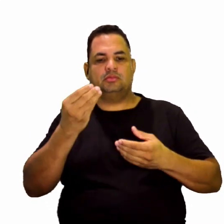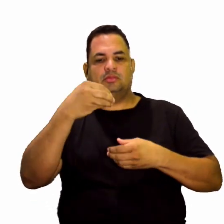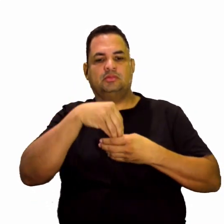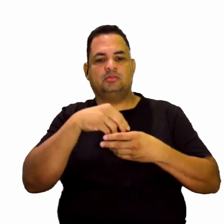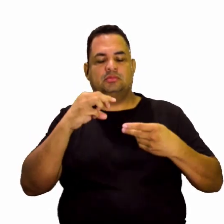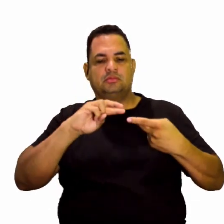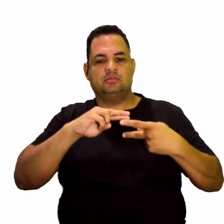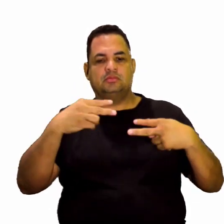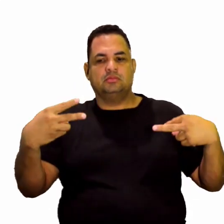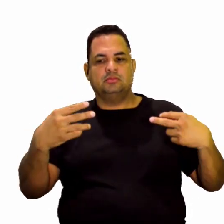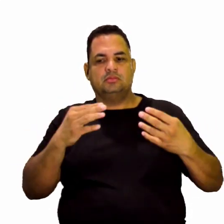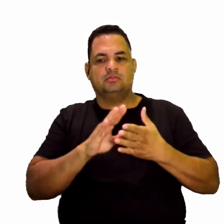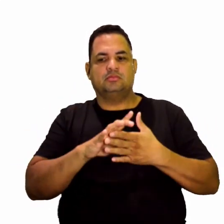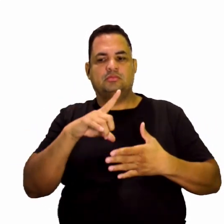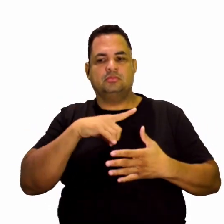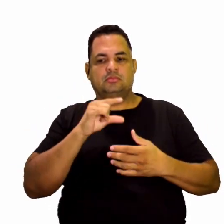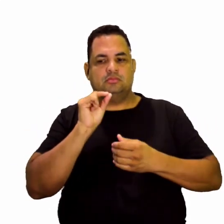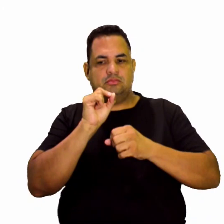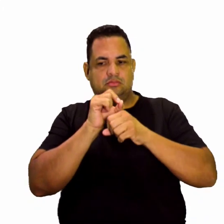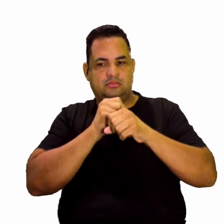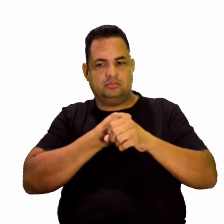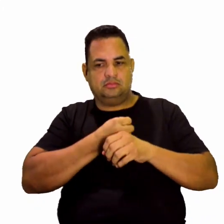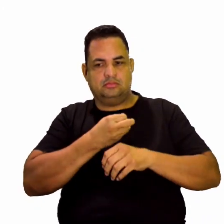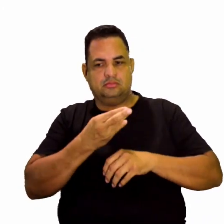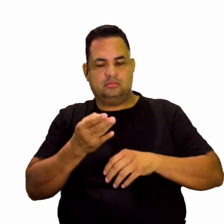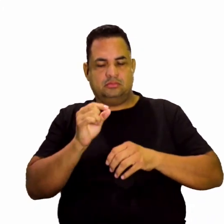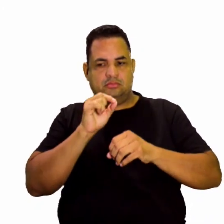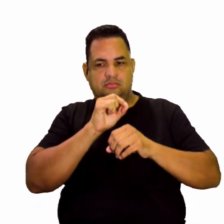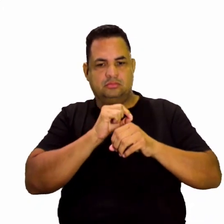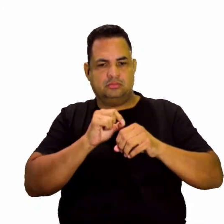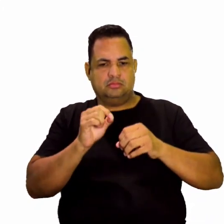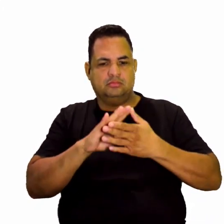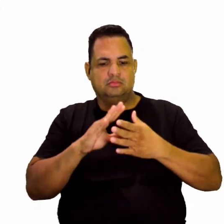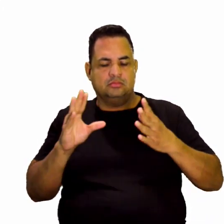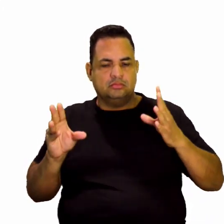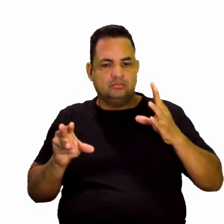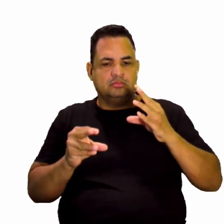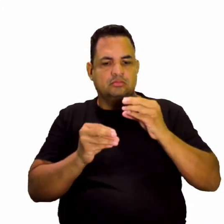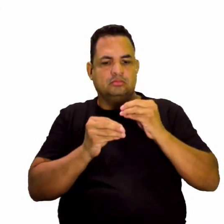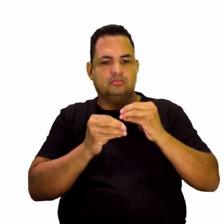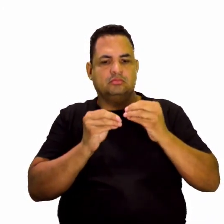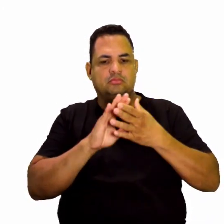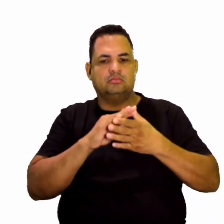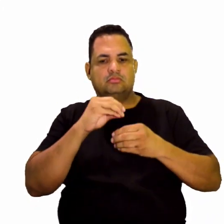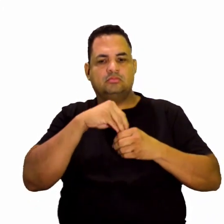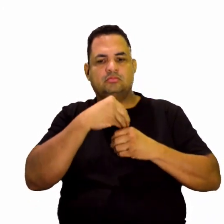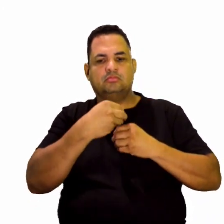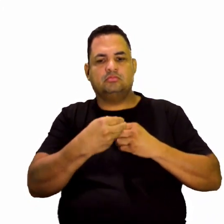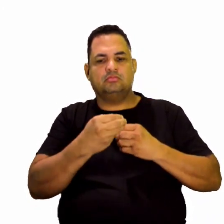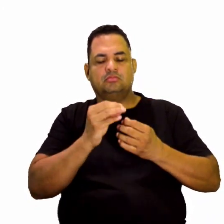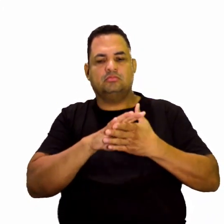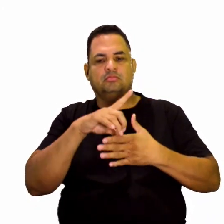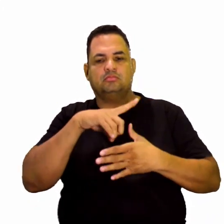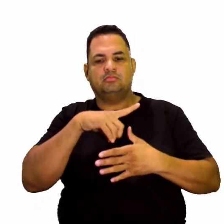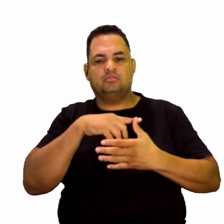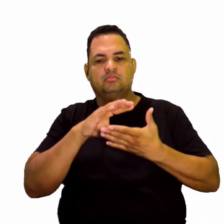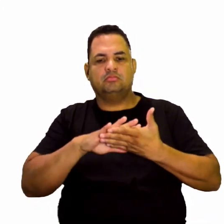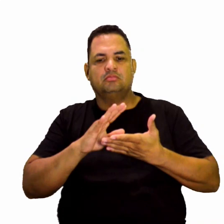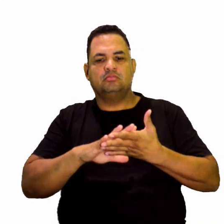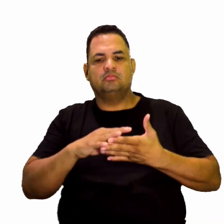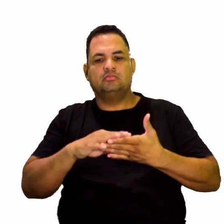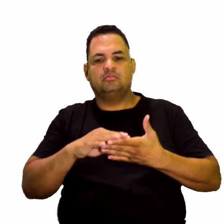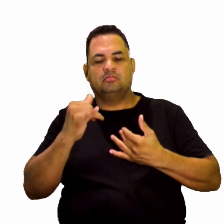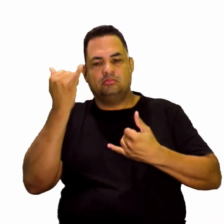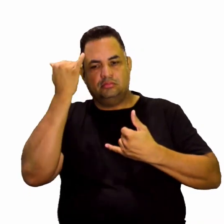DNA, entendeu? Então ela é uma porção assim, não vou dizer anexa, mas é uma porção extra DNA, que contém também informação